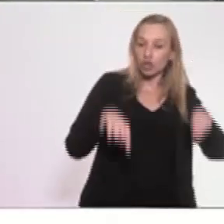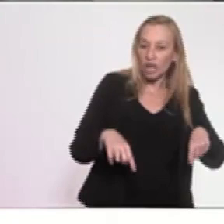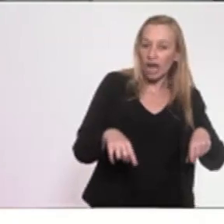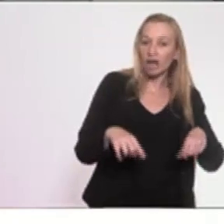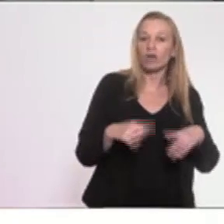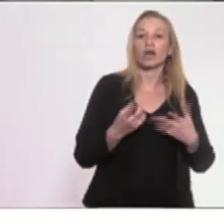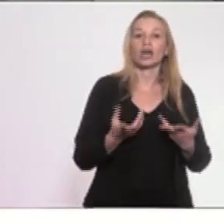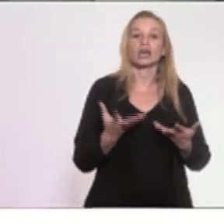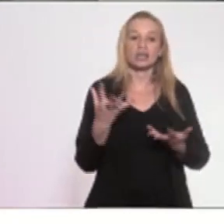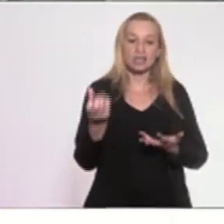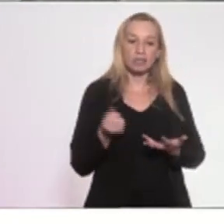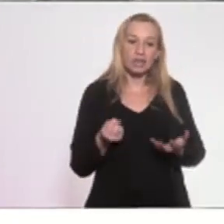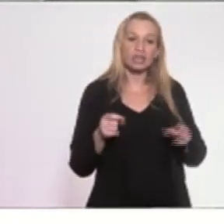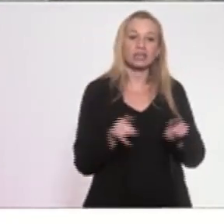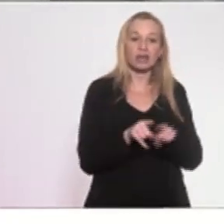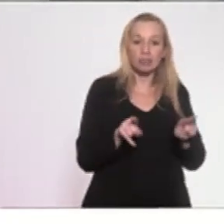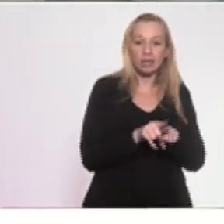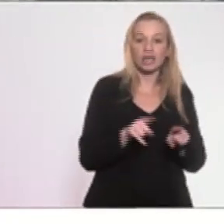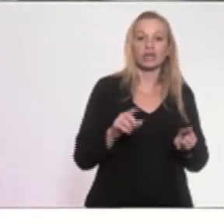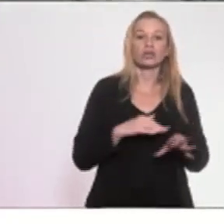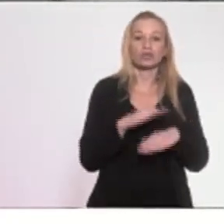receberia.